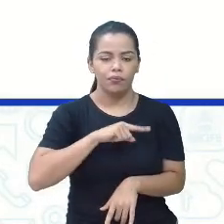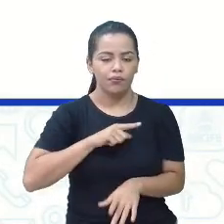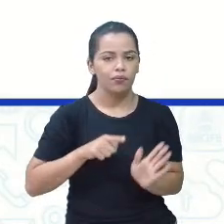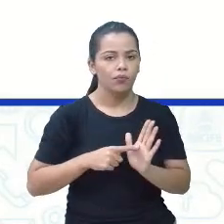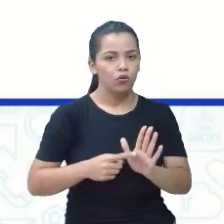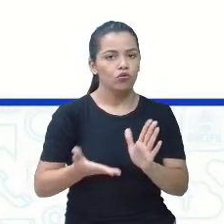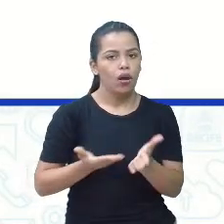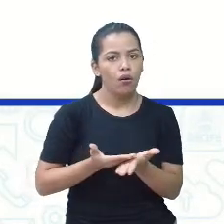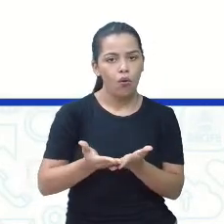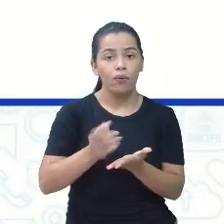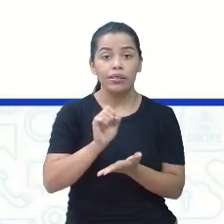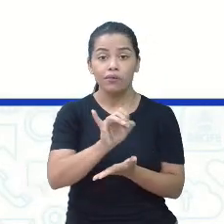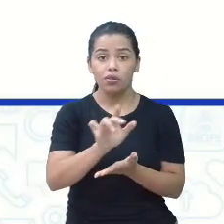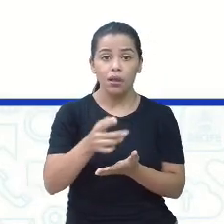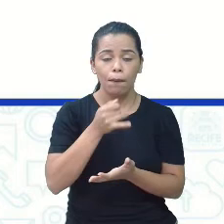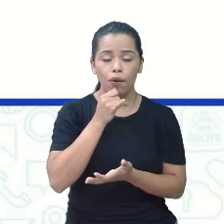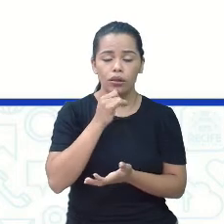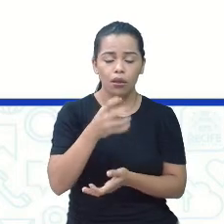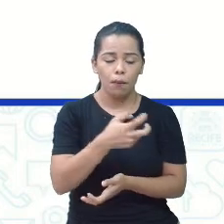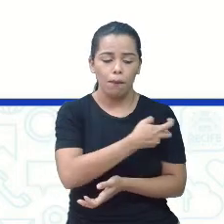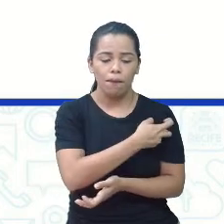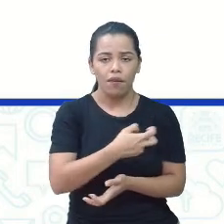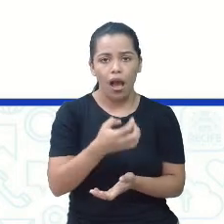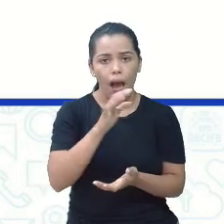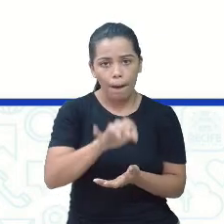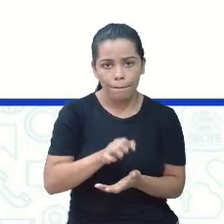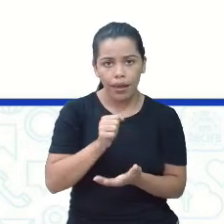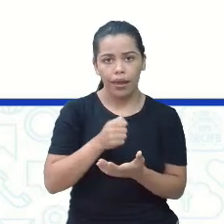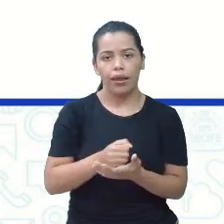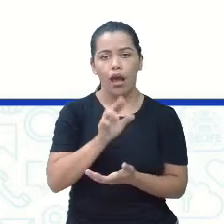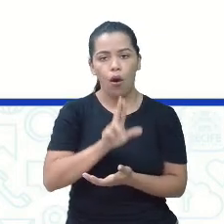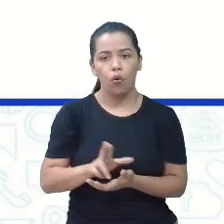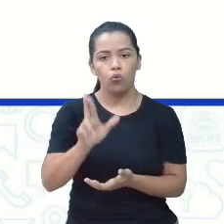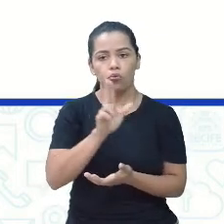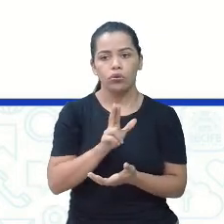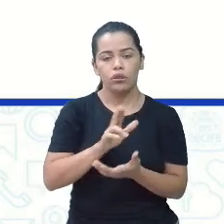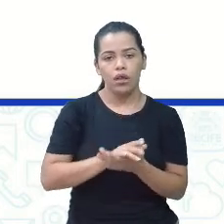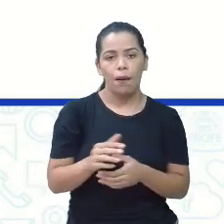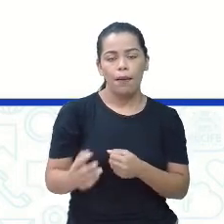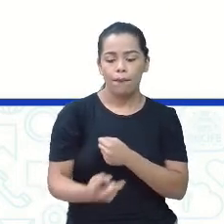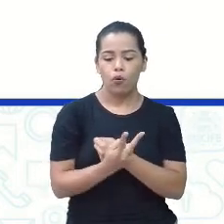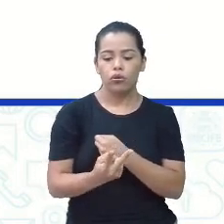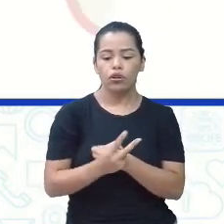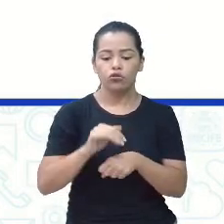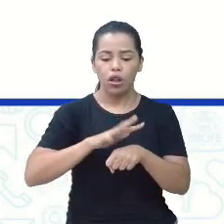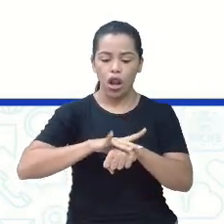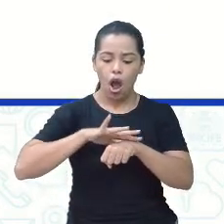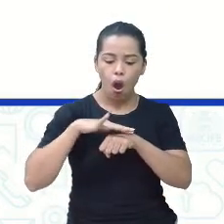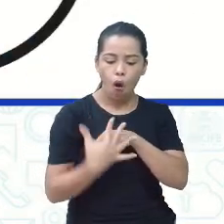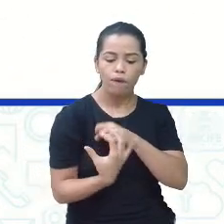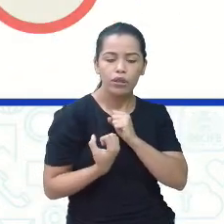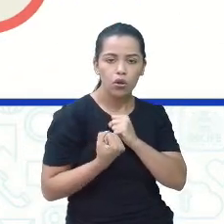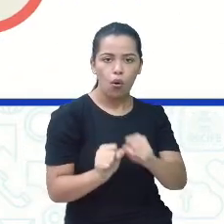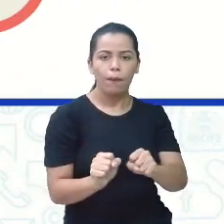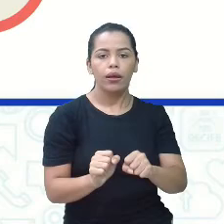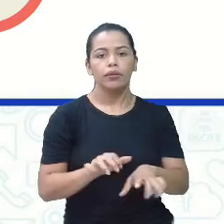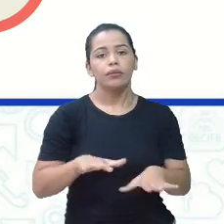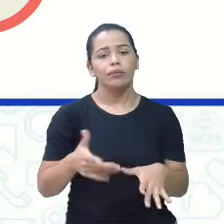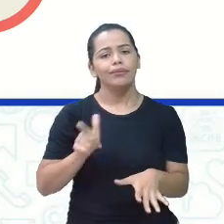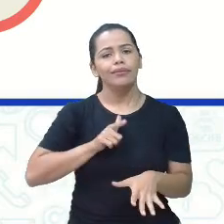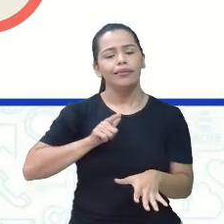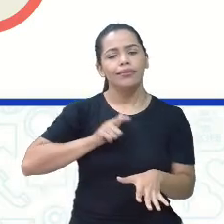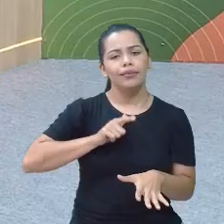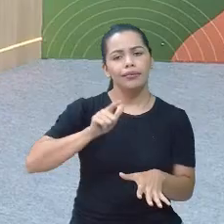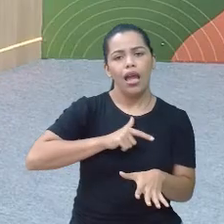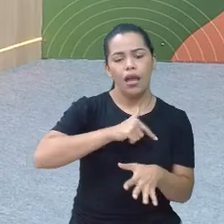você pegar essas vacinas que estão sendo utilizadas para a imunização da Covid-19, você vai observar que elas têm valores diferentes